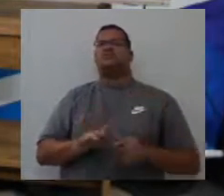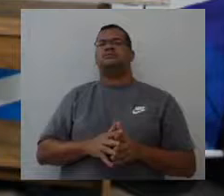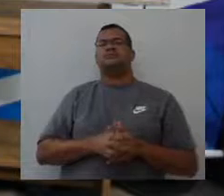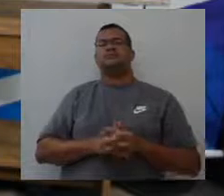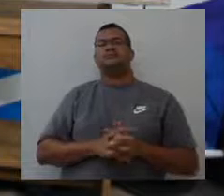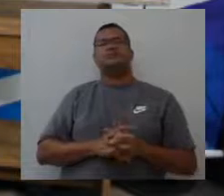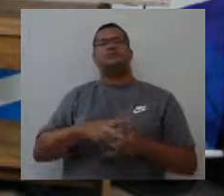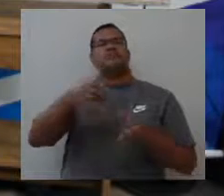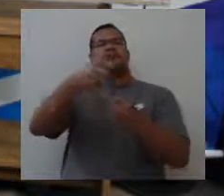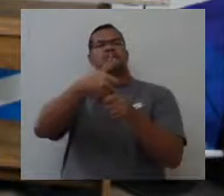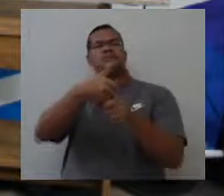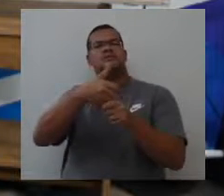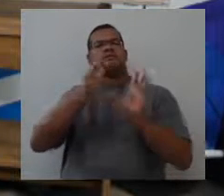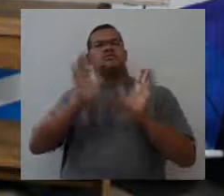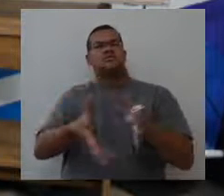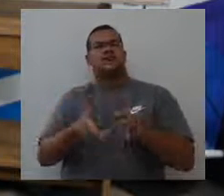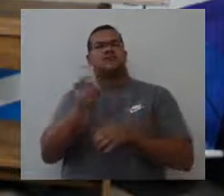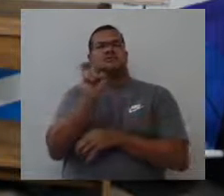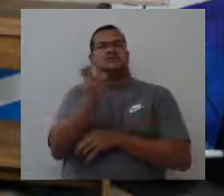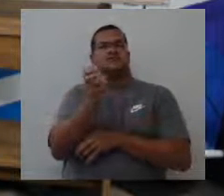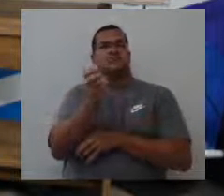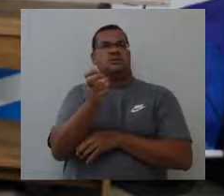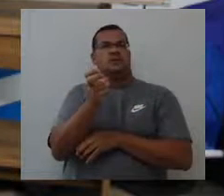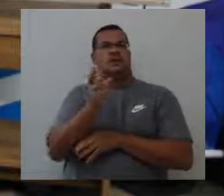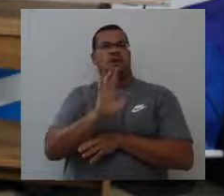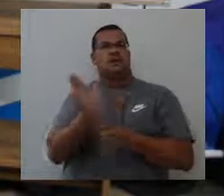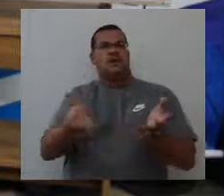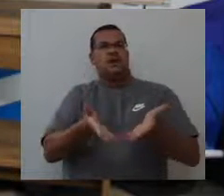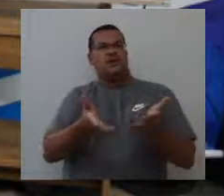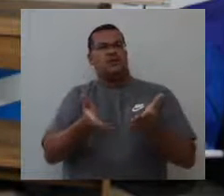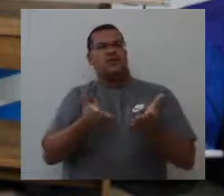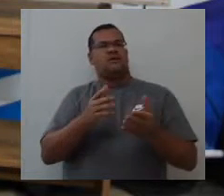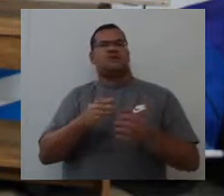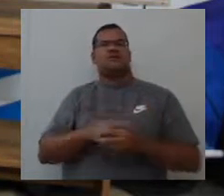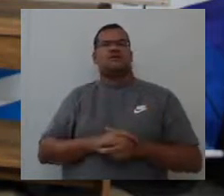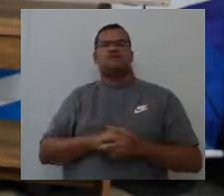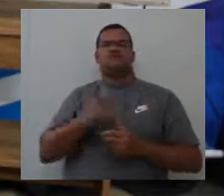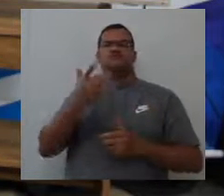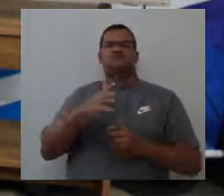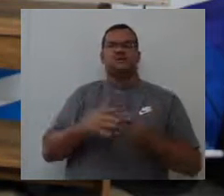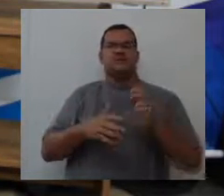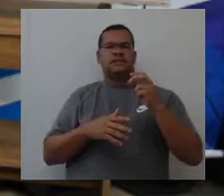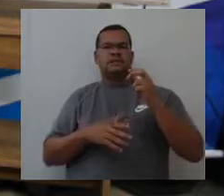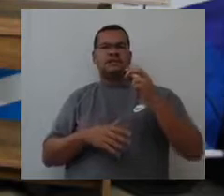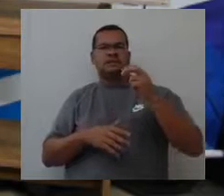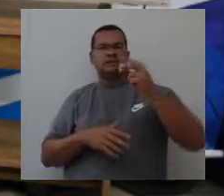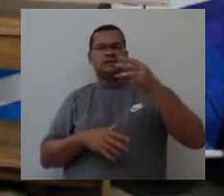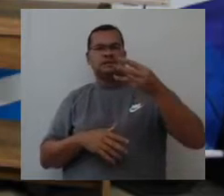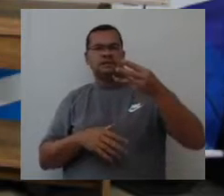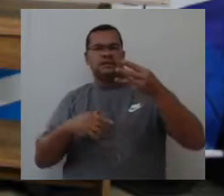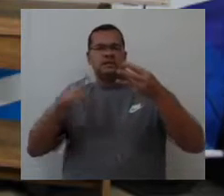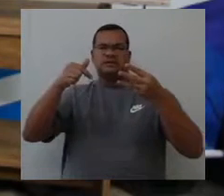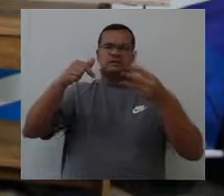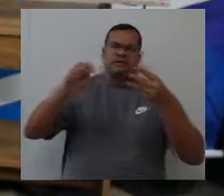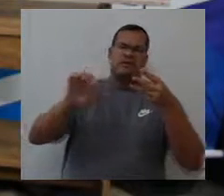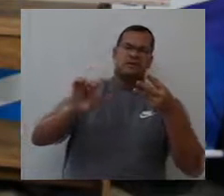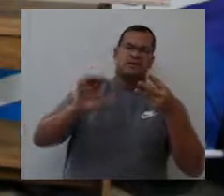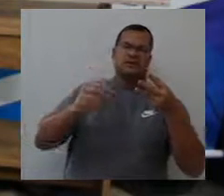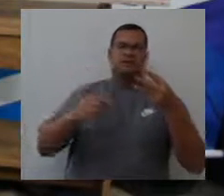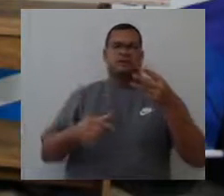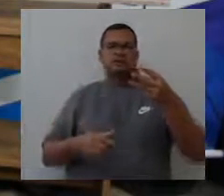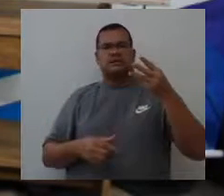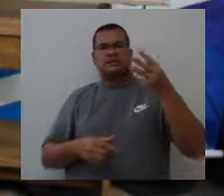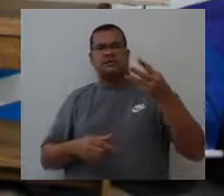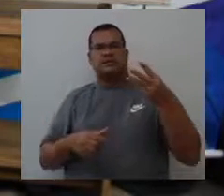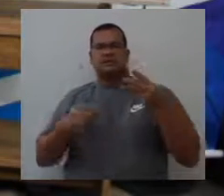a gasolina que já foi quase R$ 5,00, agora está custando em média de R$ 3,70, R$ 3,60. Aqui,